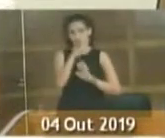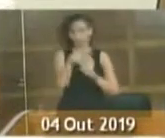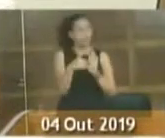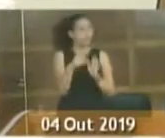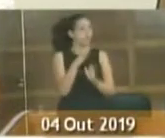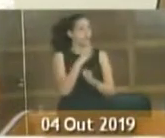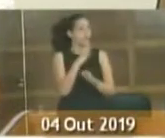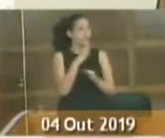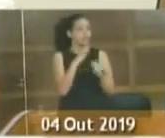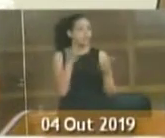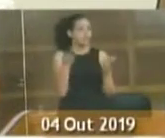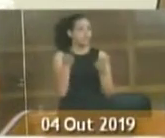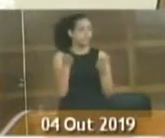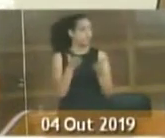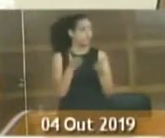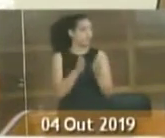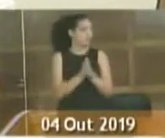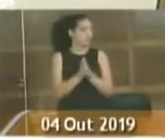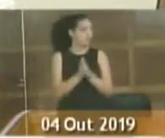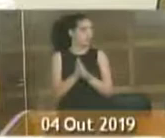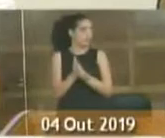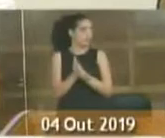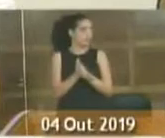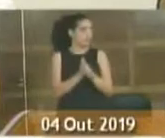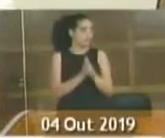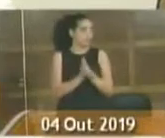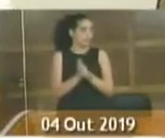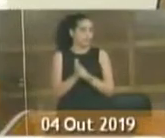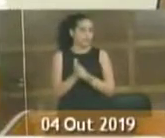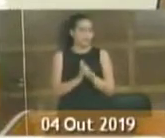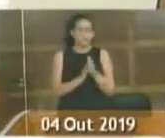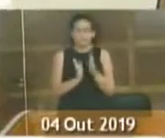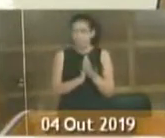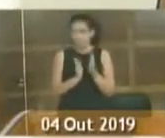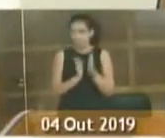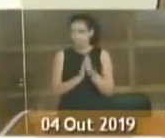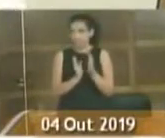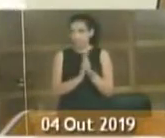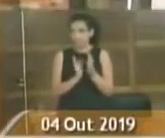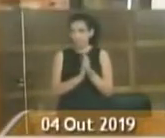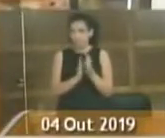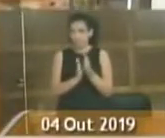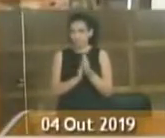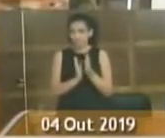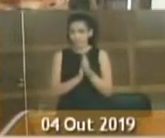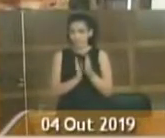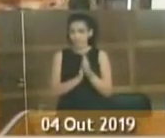conhecimento aqui adquirido nessa manhã, tá? Obrigada.